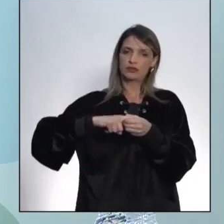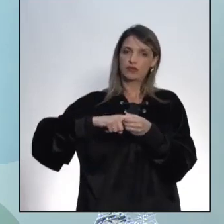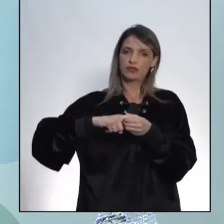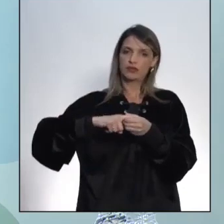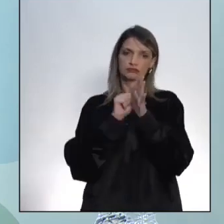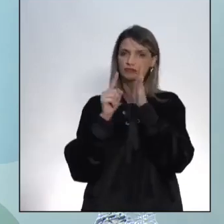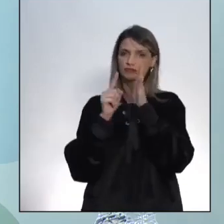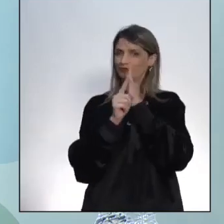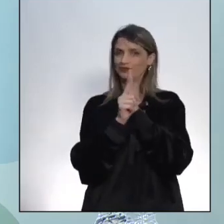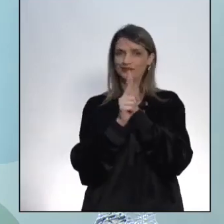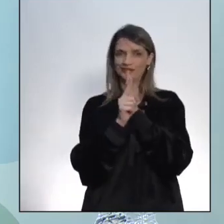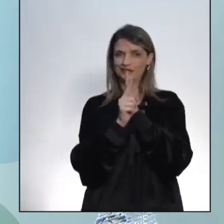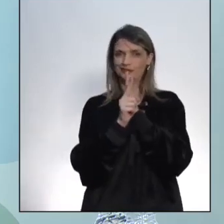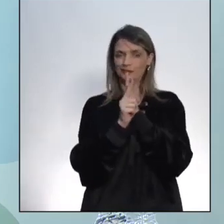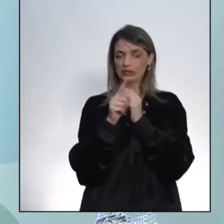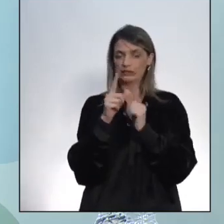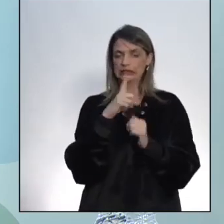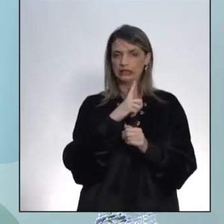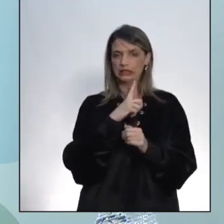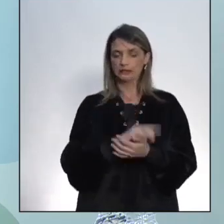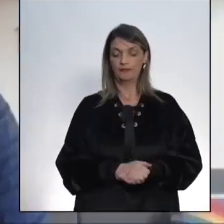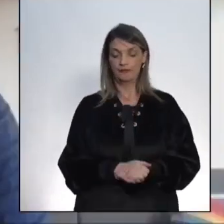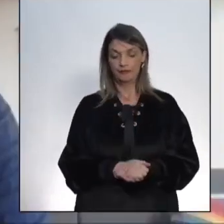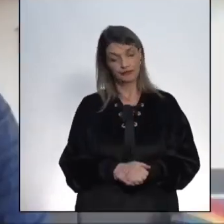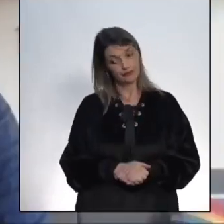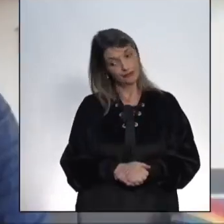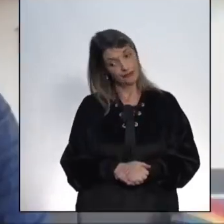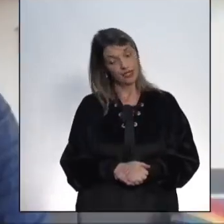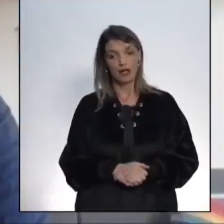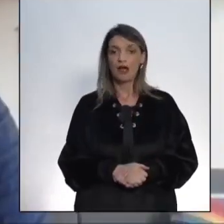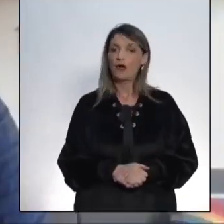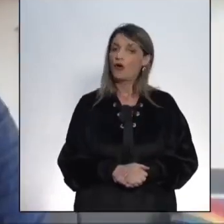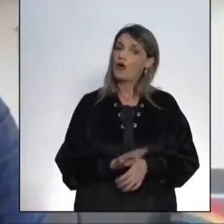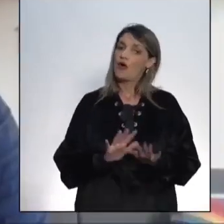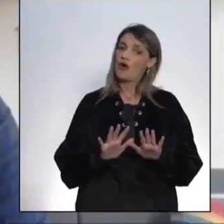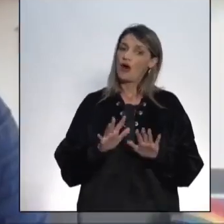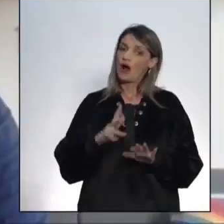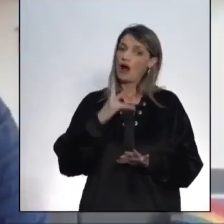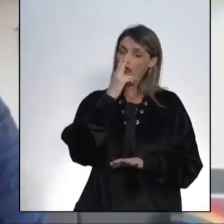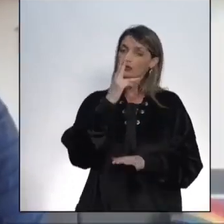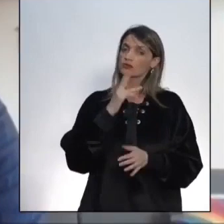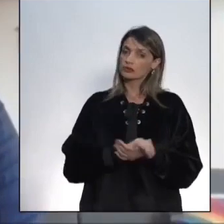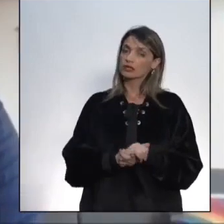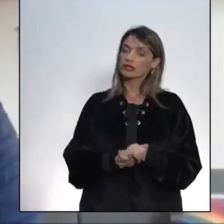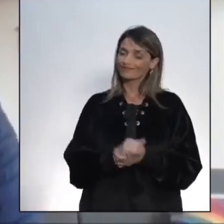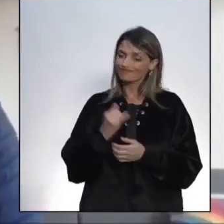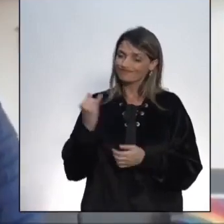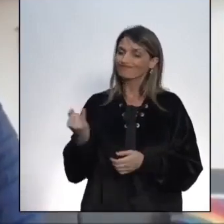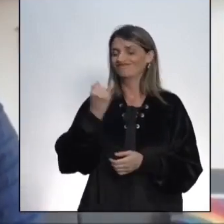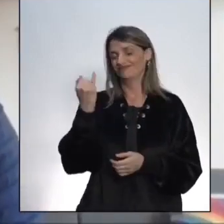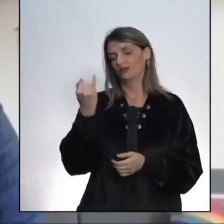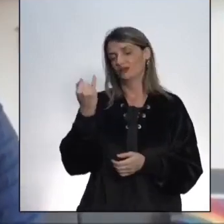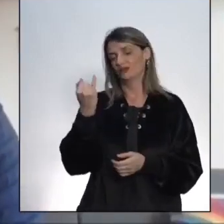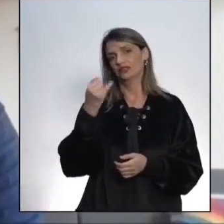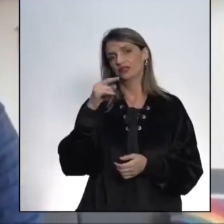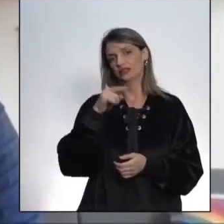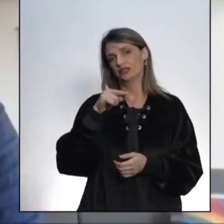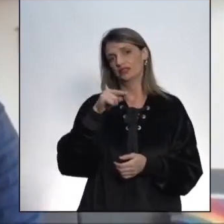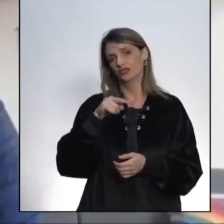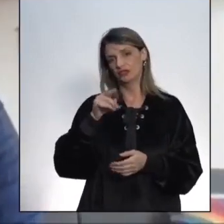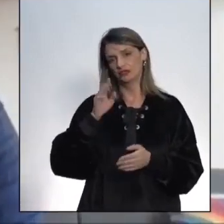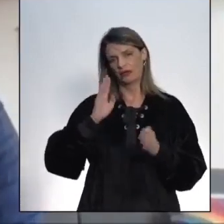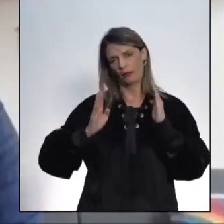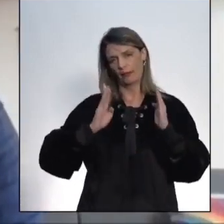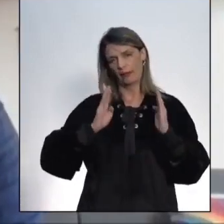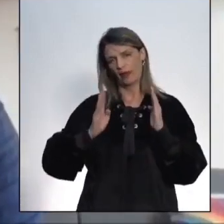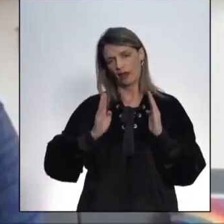teve? Não, acho que com certeza a gente vai ter um impacto importante disso e